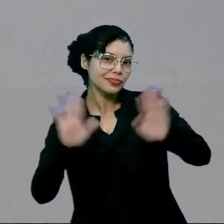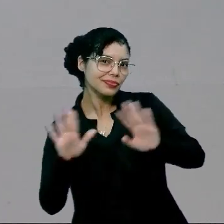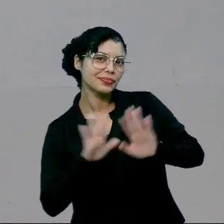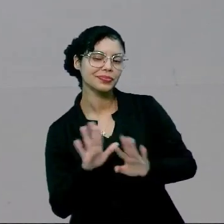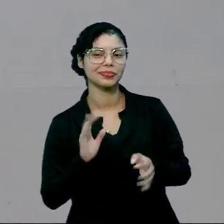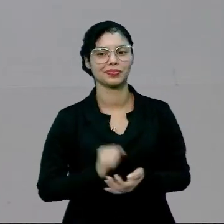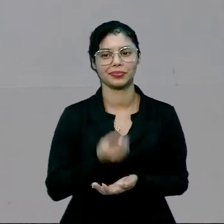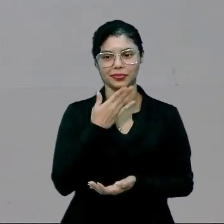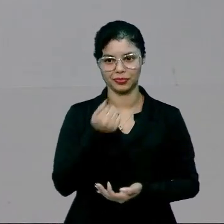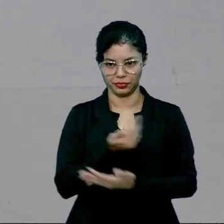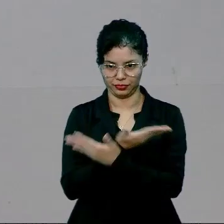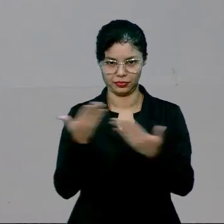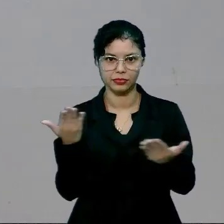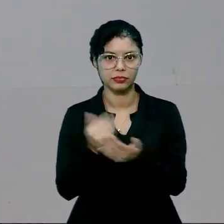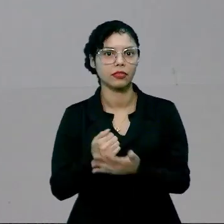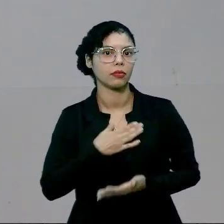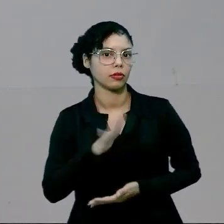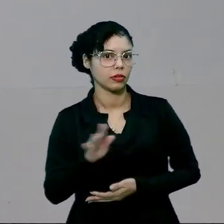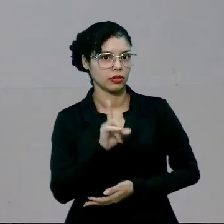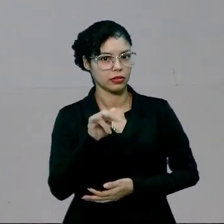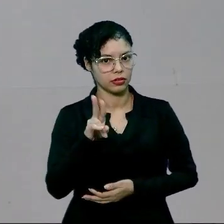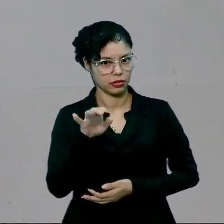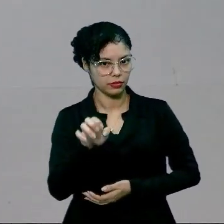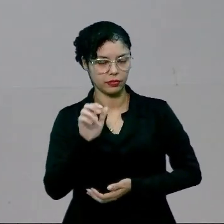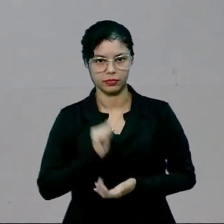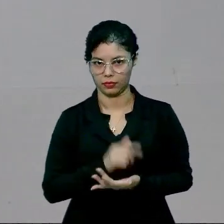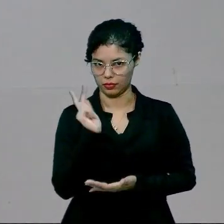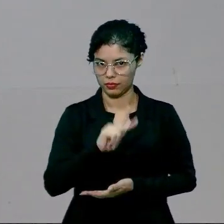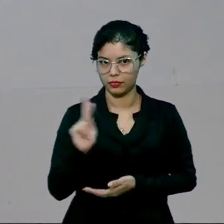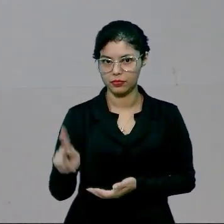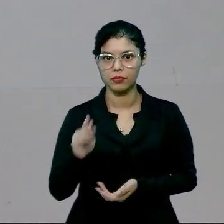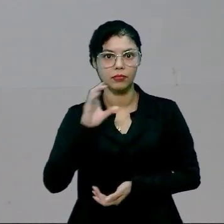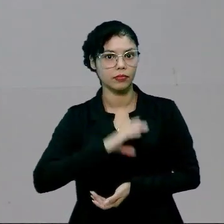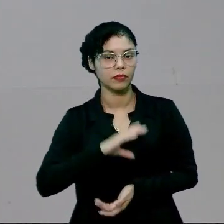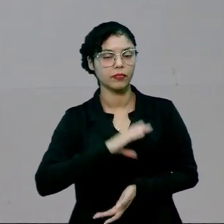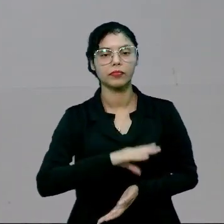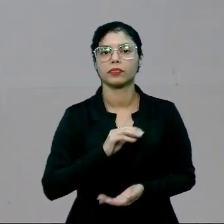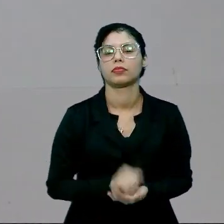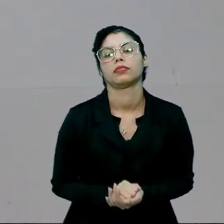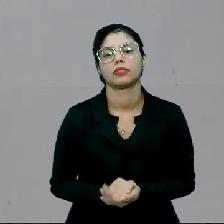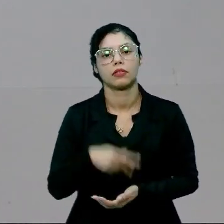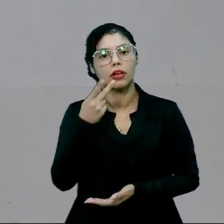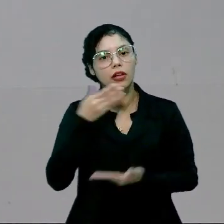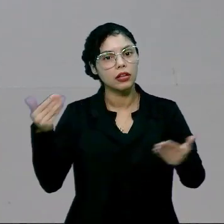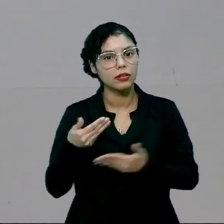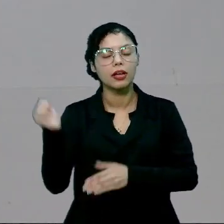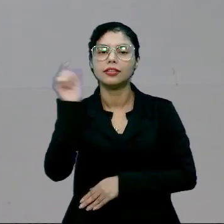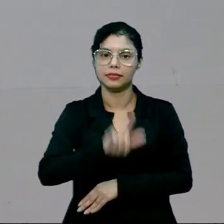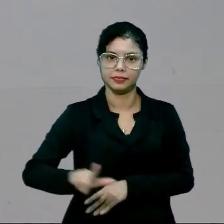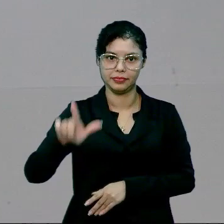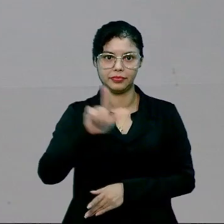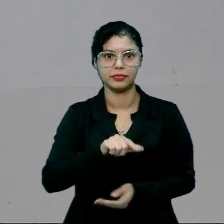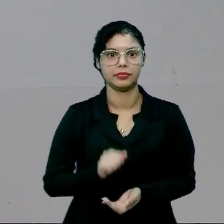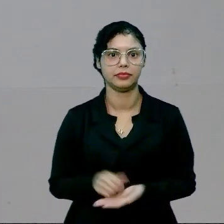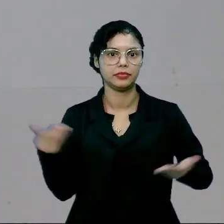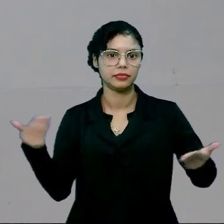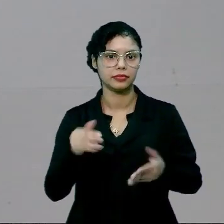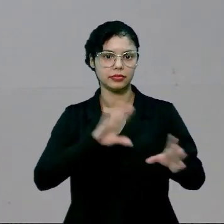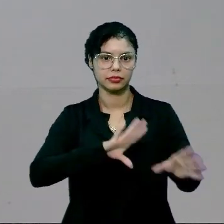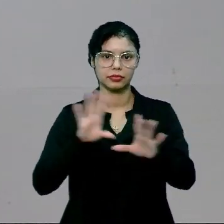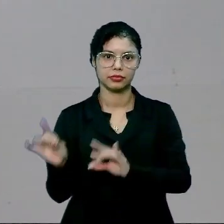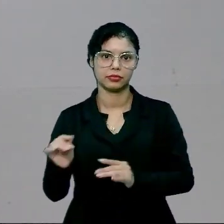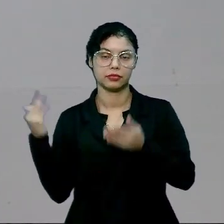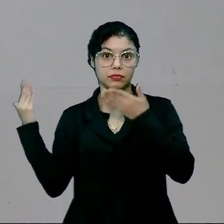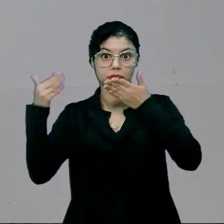Olá, pessoal, tudo bem? Meu nome é Daniela Ximenes, professora de língua portuguesa. Falaremos de literatura e agora eu trago